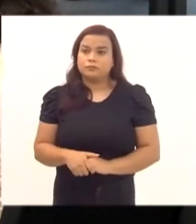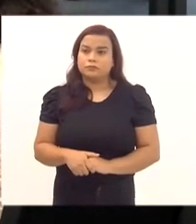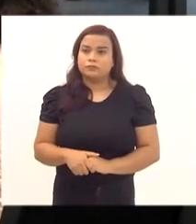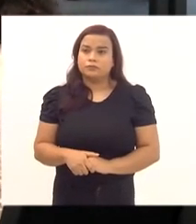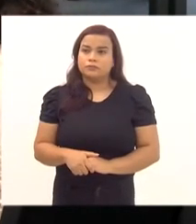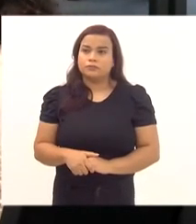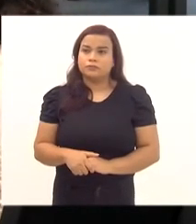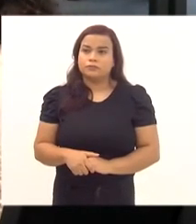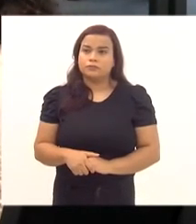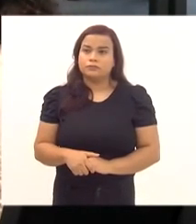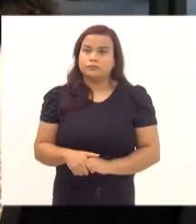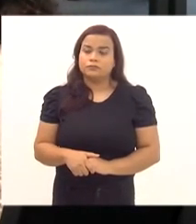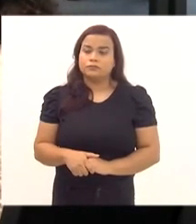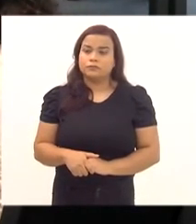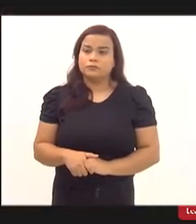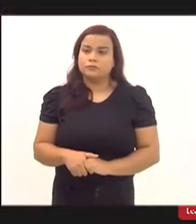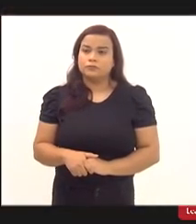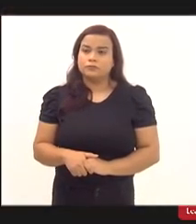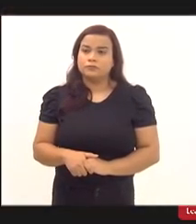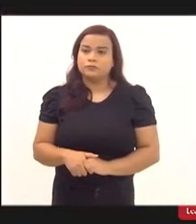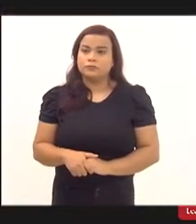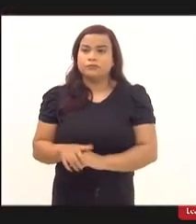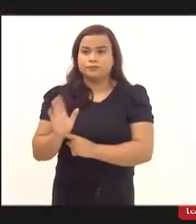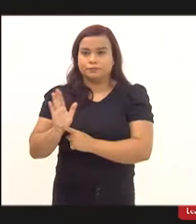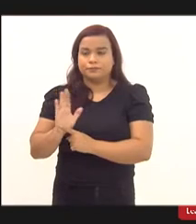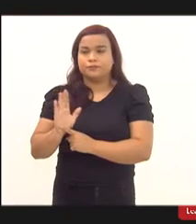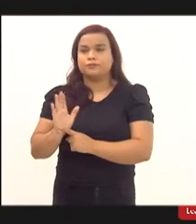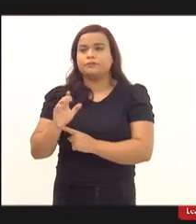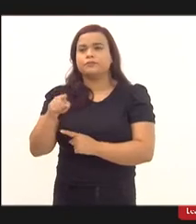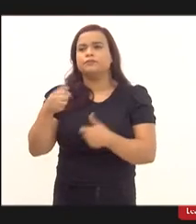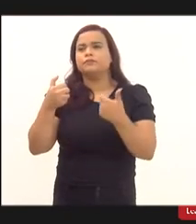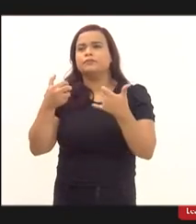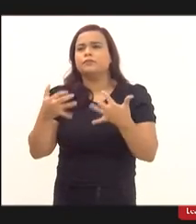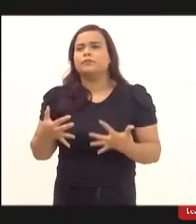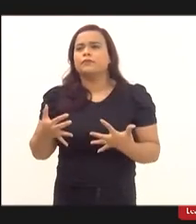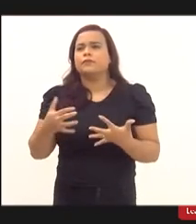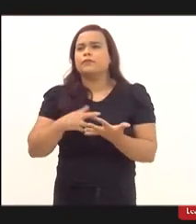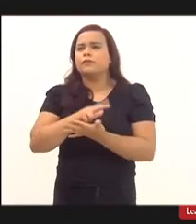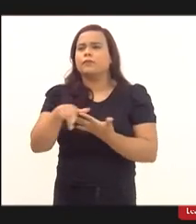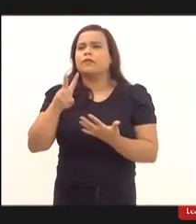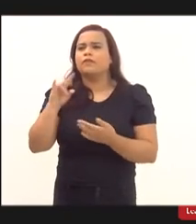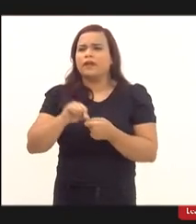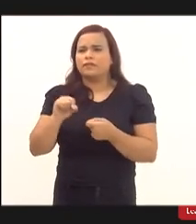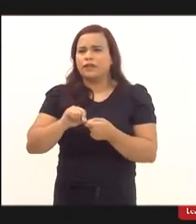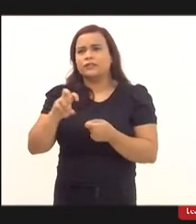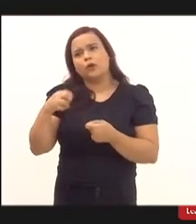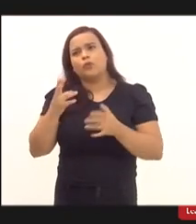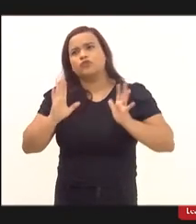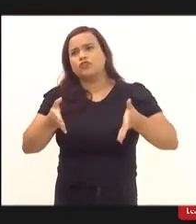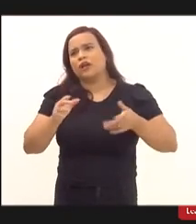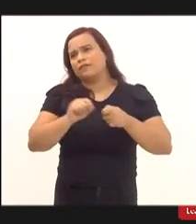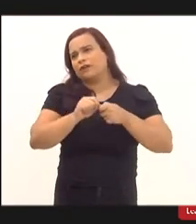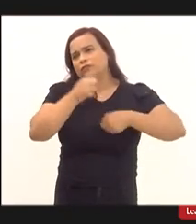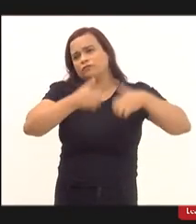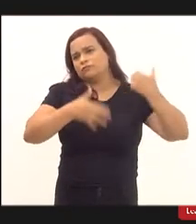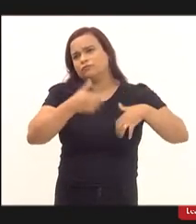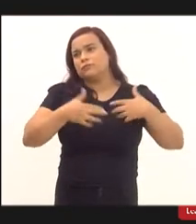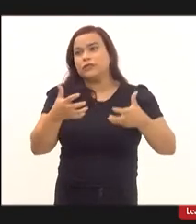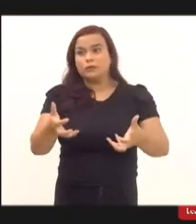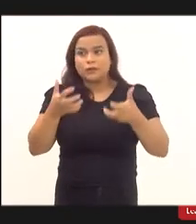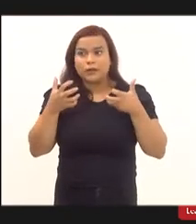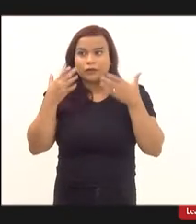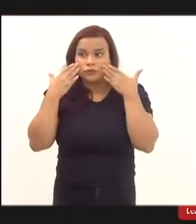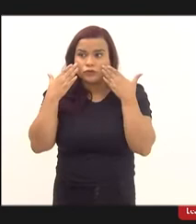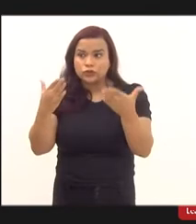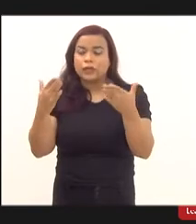e já que outros e outros vão fazer aqui nesse arco também ou já fizeram eu quero destacar o